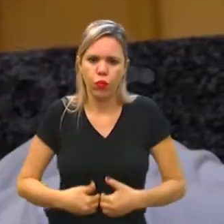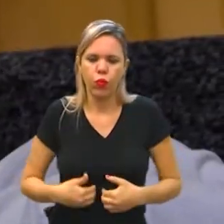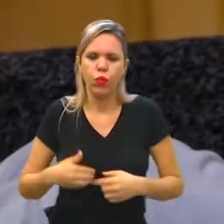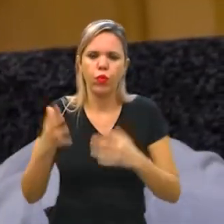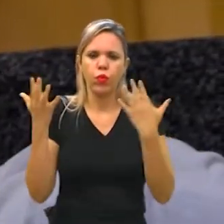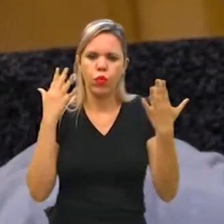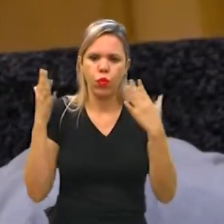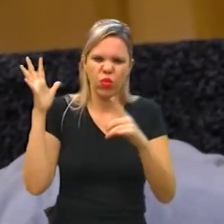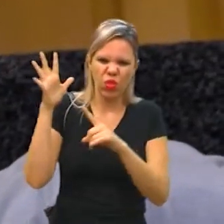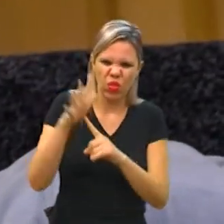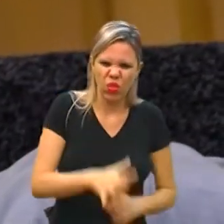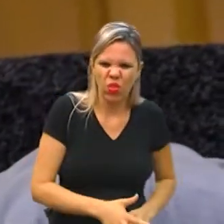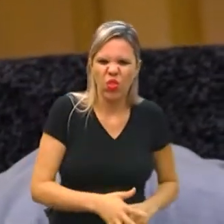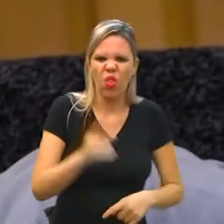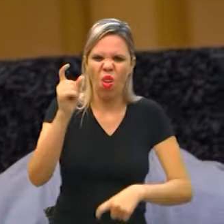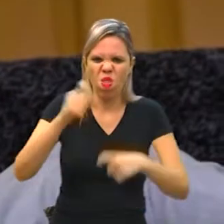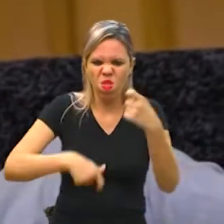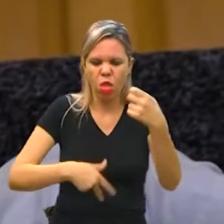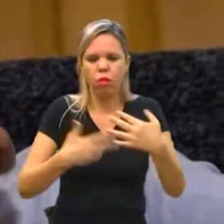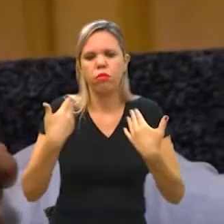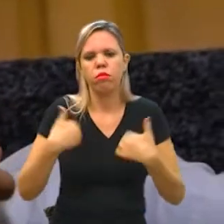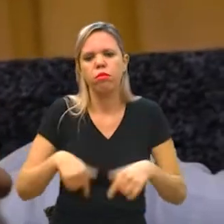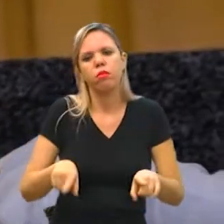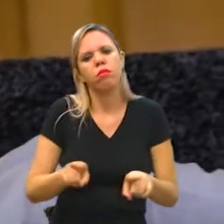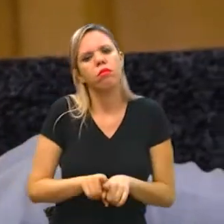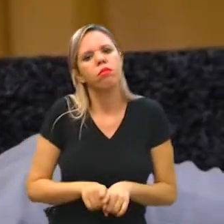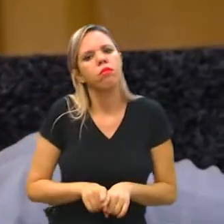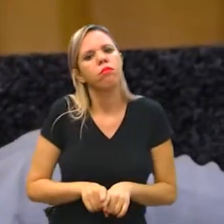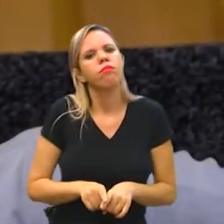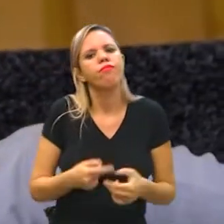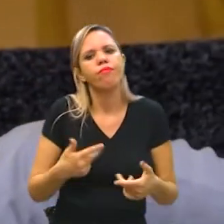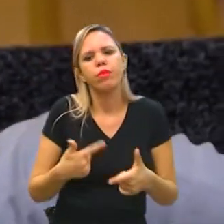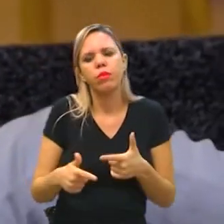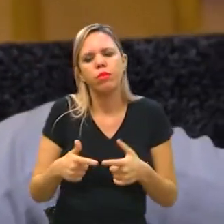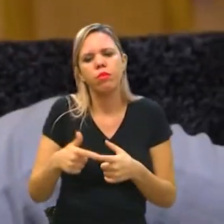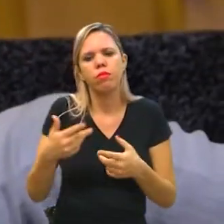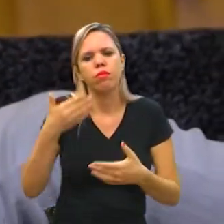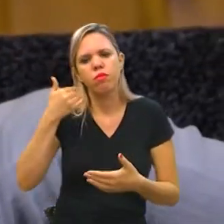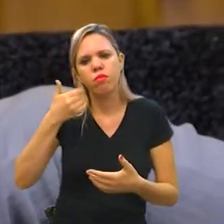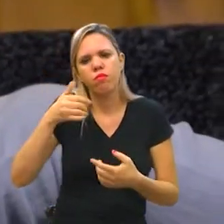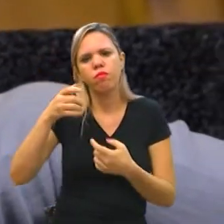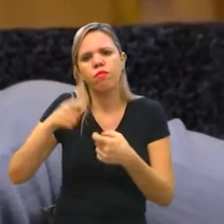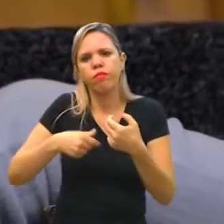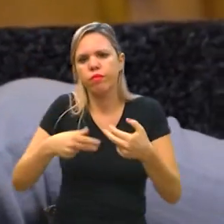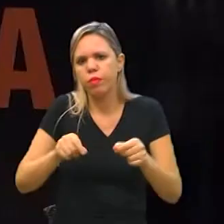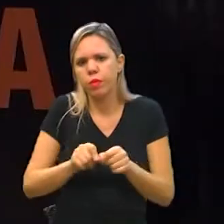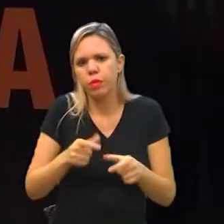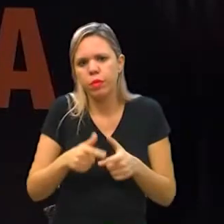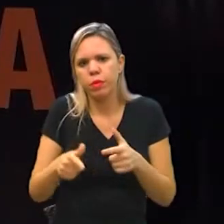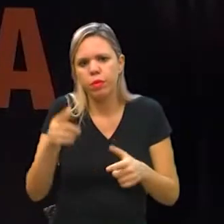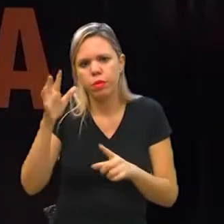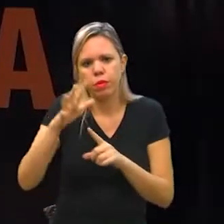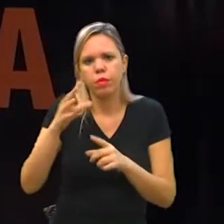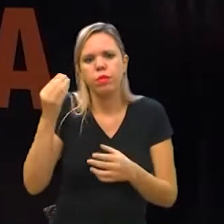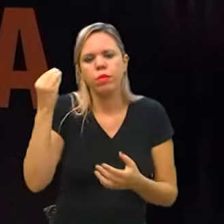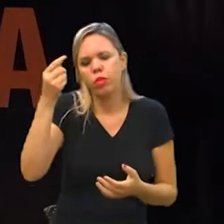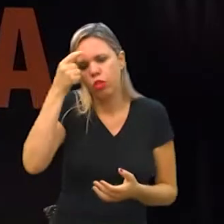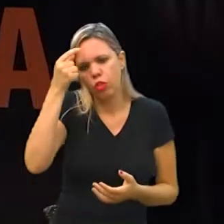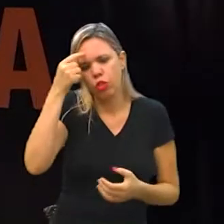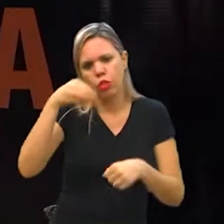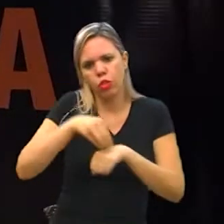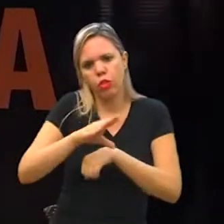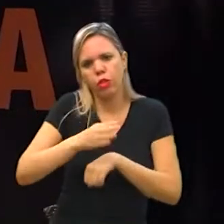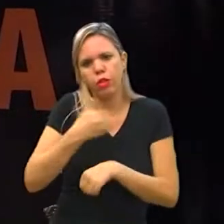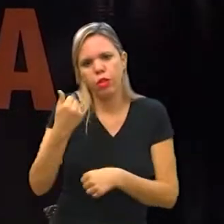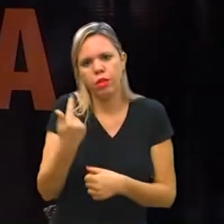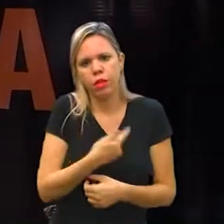violência física, psicológica, abuso sexual físico, estupro e exploração sexual. A questão da conscientização